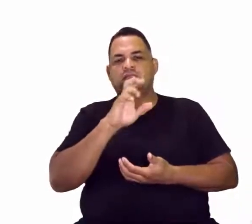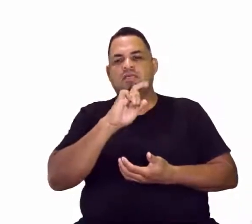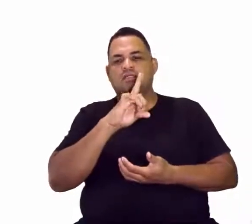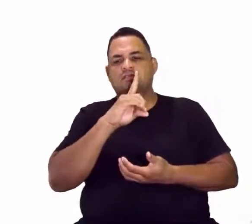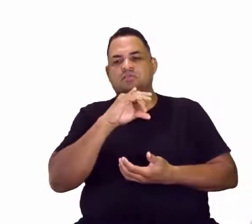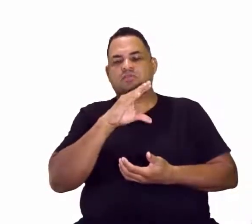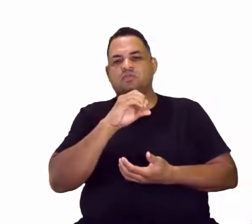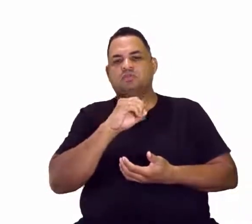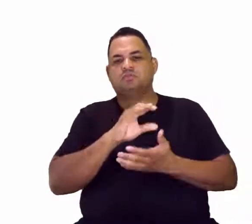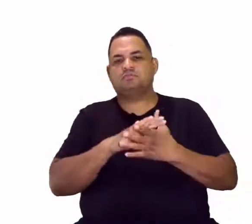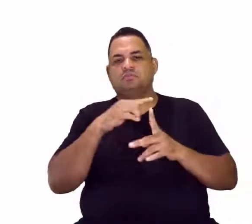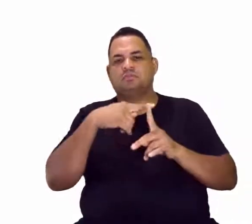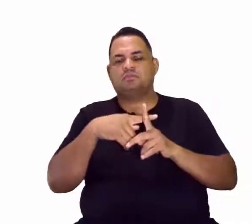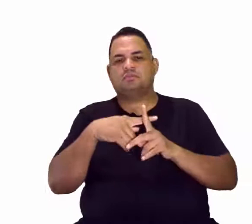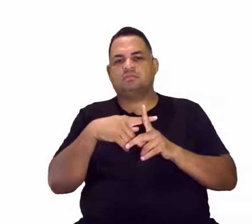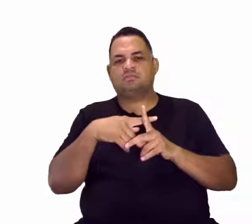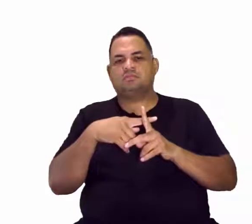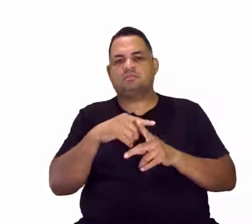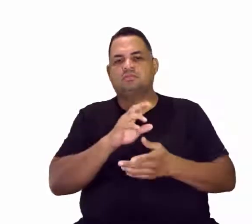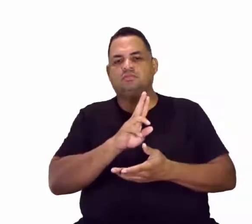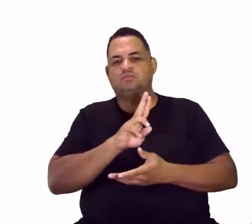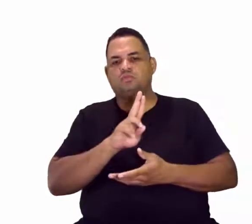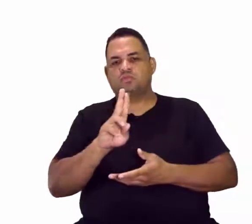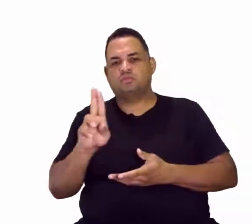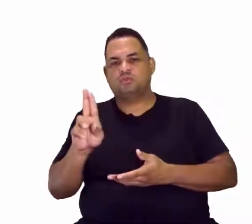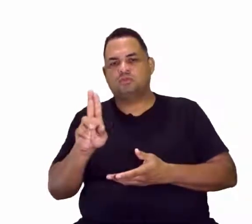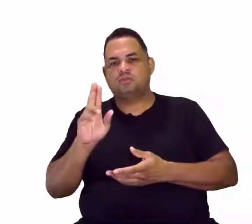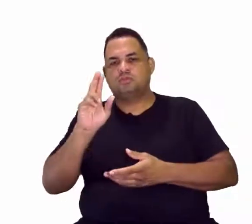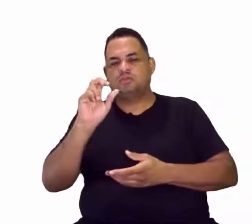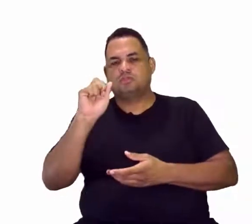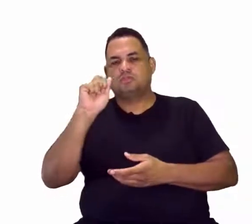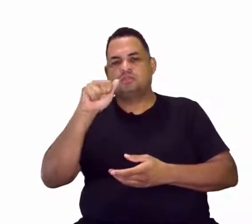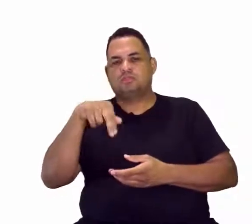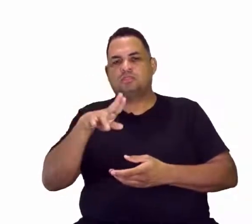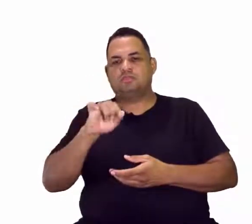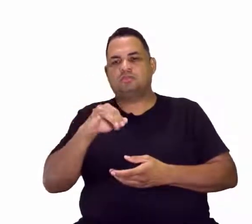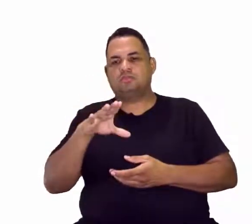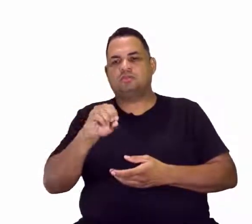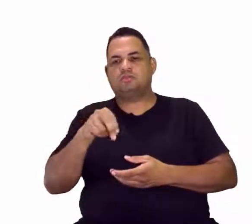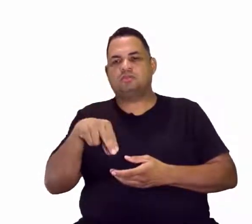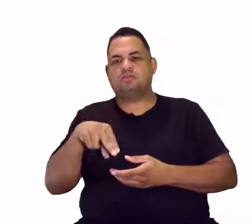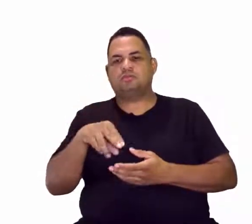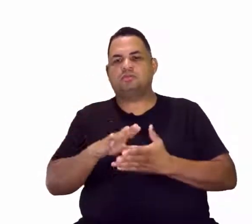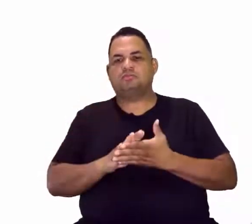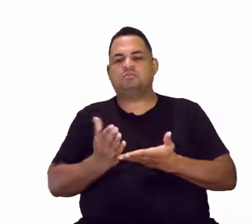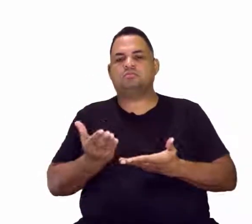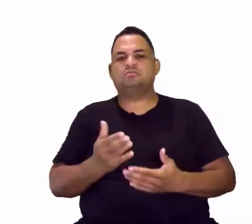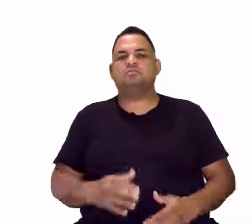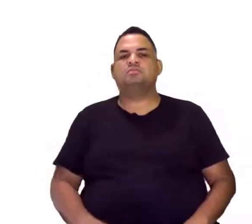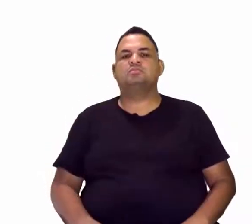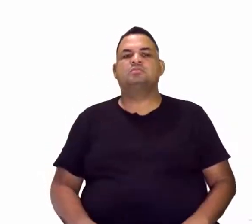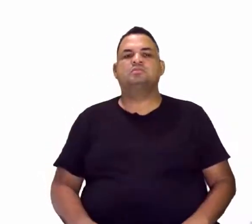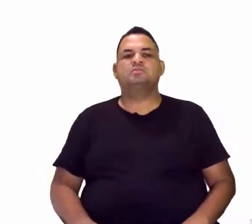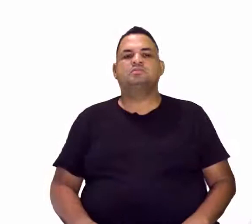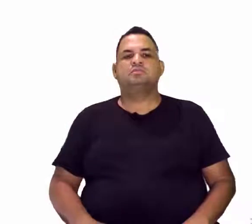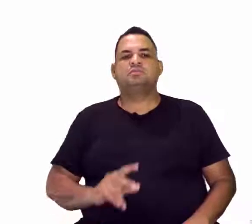ácido, mais o nome do ânion. Quem é o ânion, professora? Vamos pegar aqui, ó,